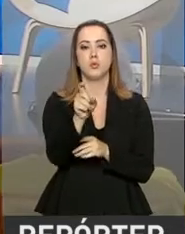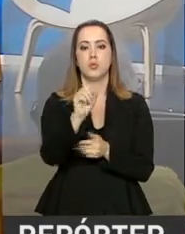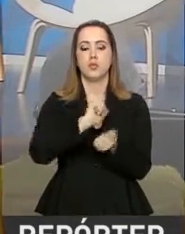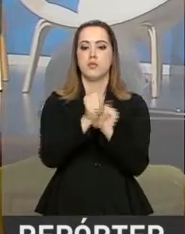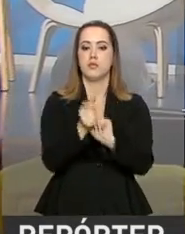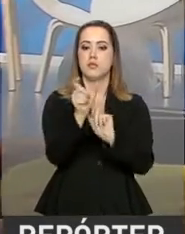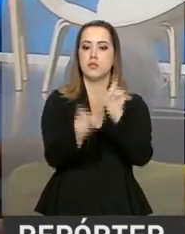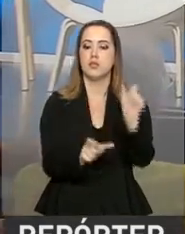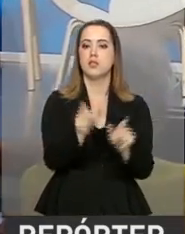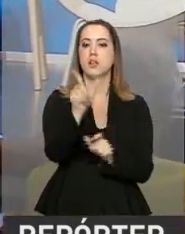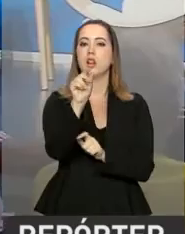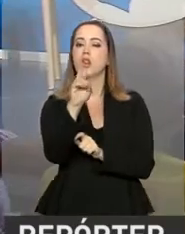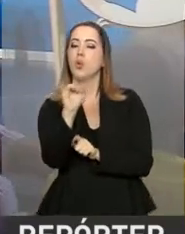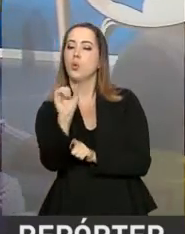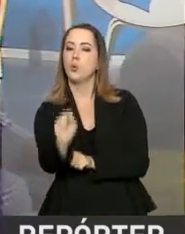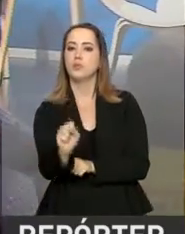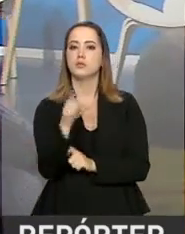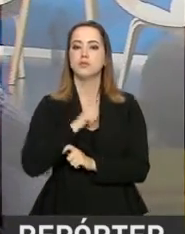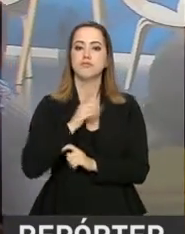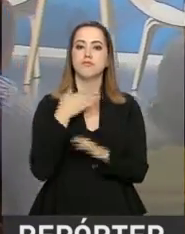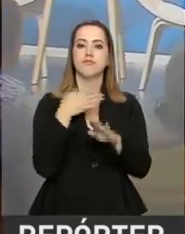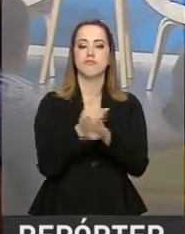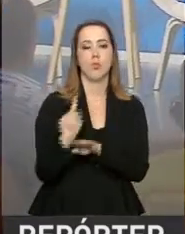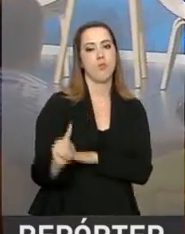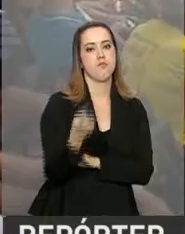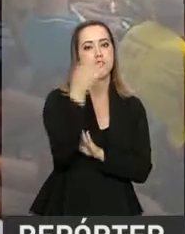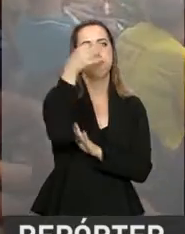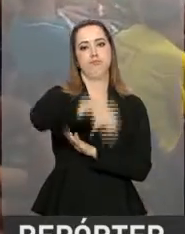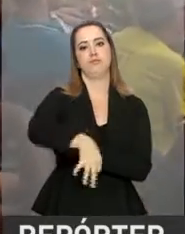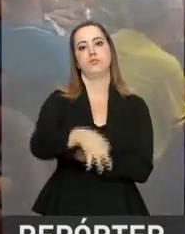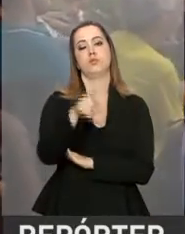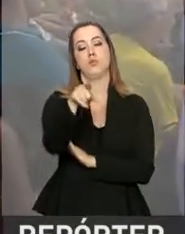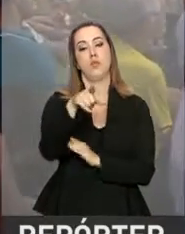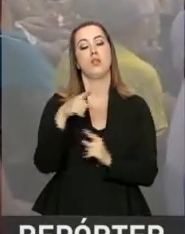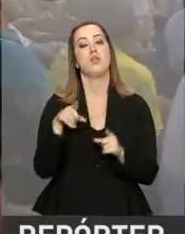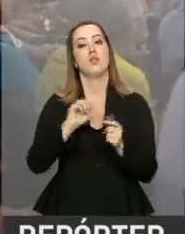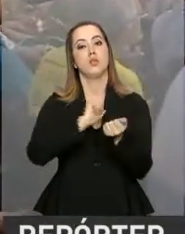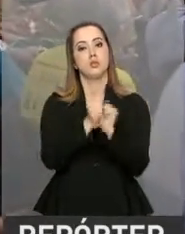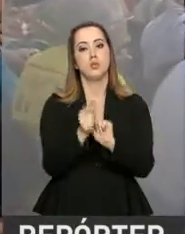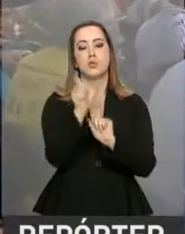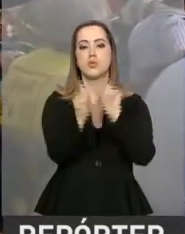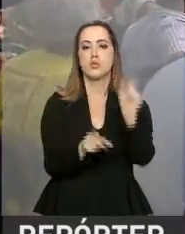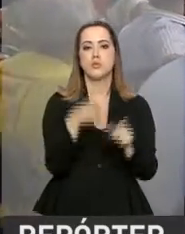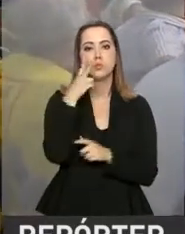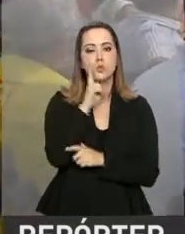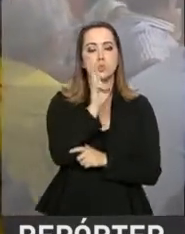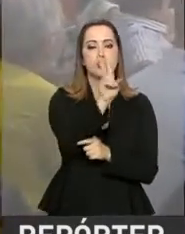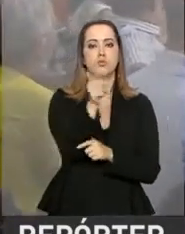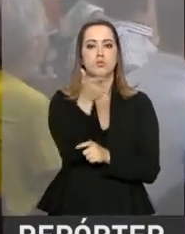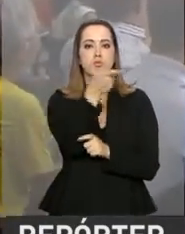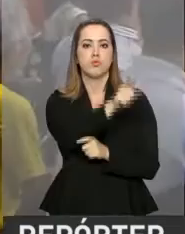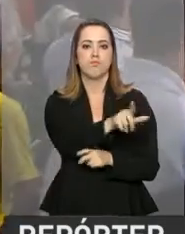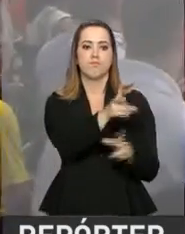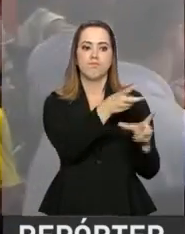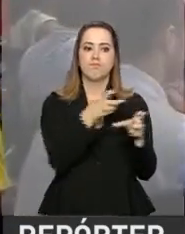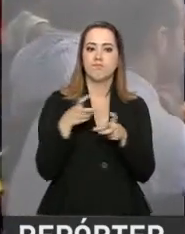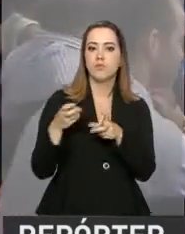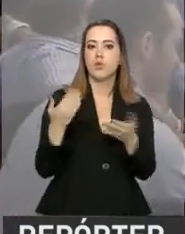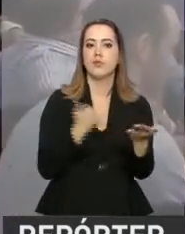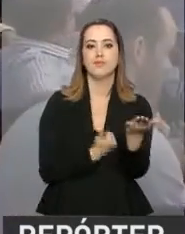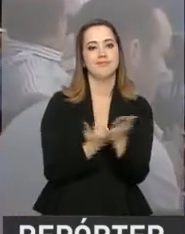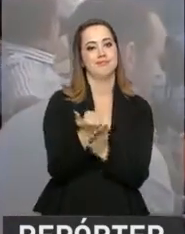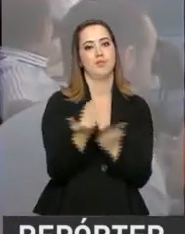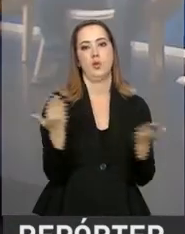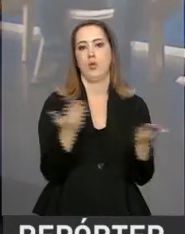Embora tenha muito a ser superado, uma coisa é certa: o esporte será visto com outra perspectiva a partir